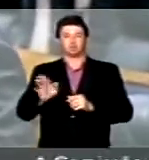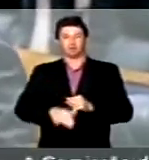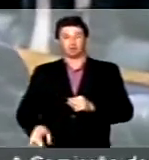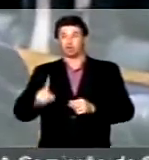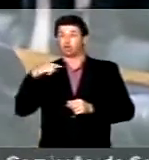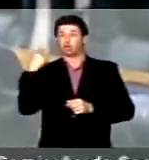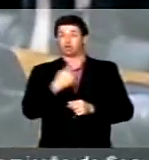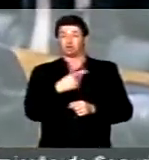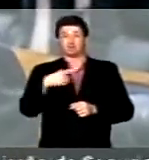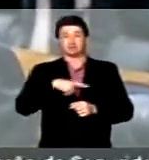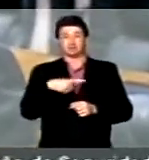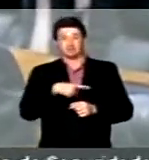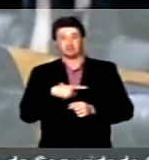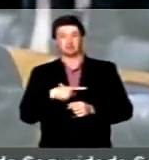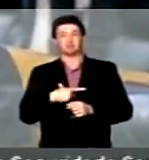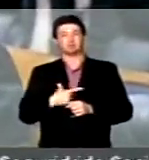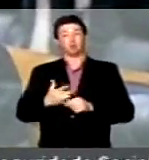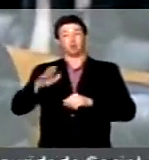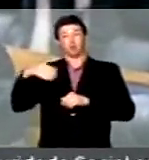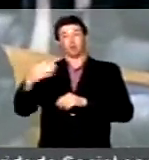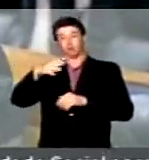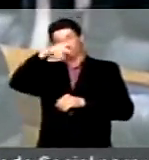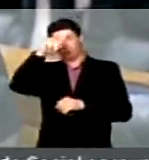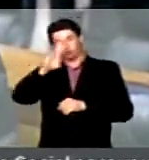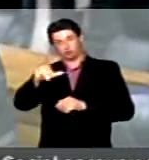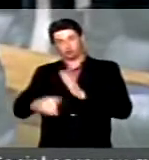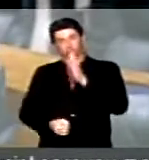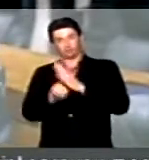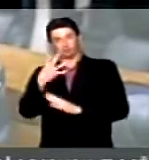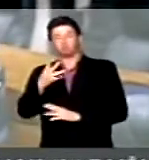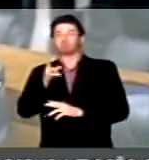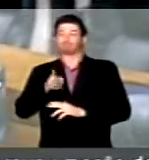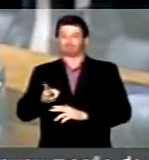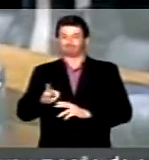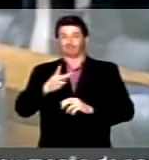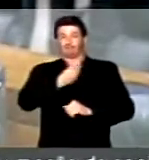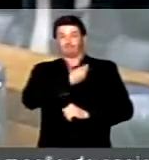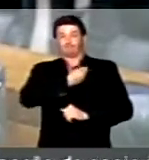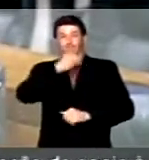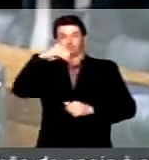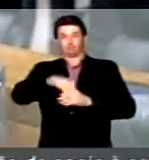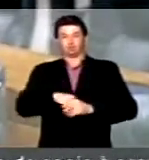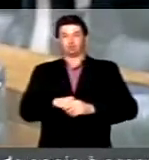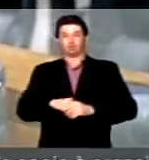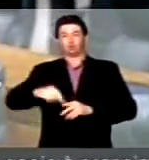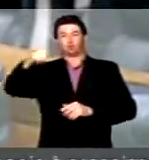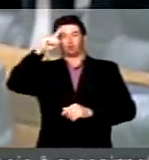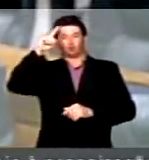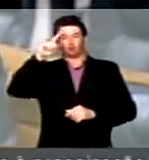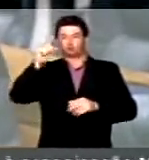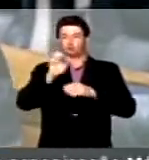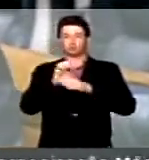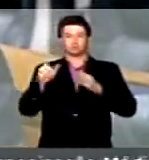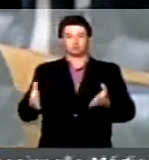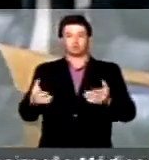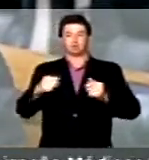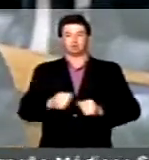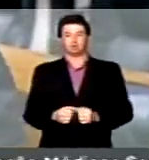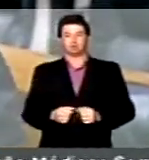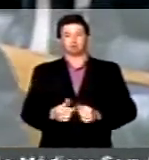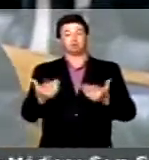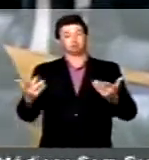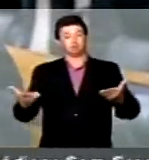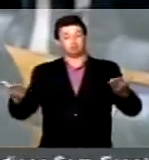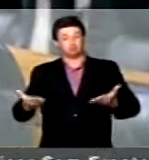que todos nós tivemos na criação de Mato Grosso do Sul permaneça vivo em todos os dias daquele estado. Então serve também